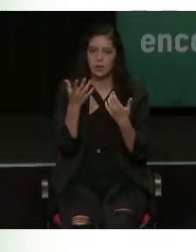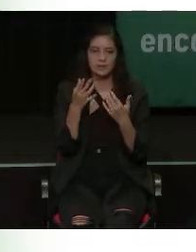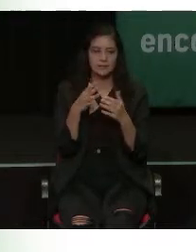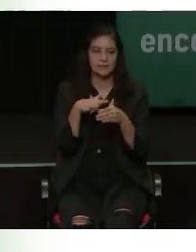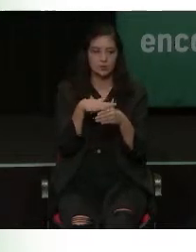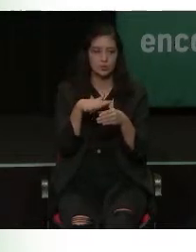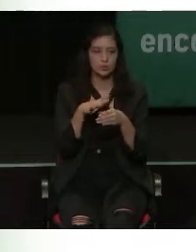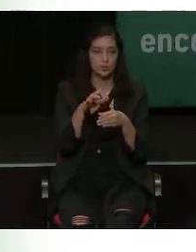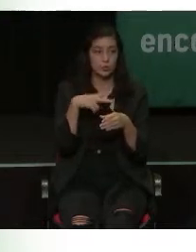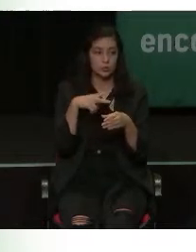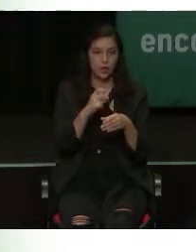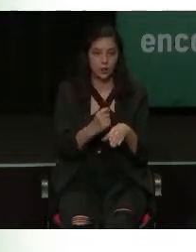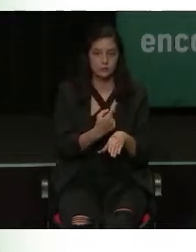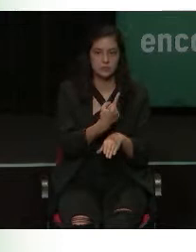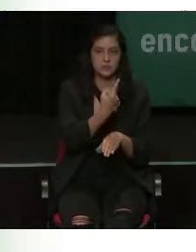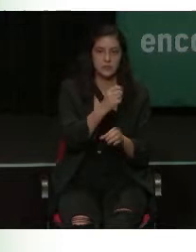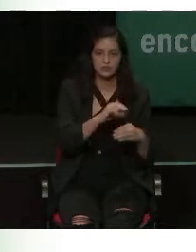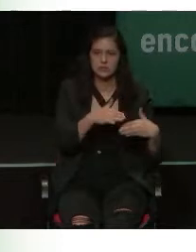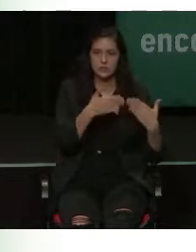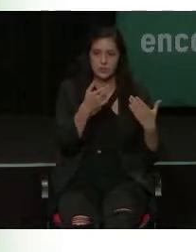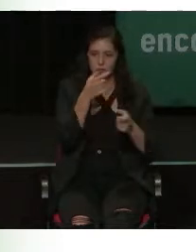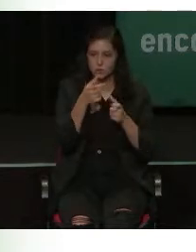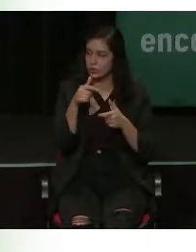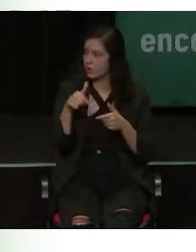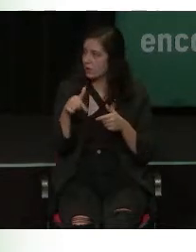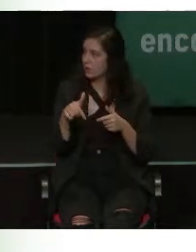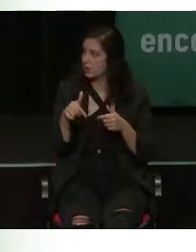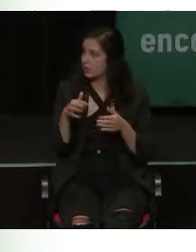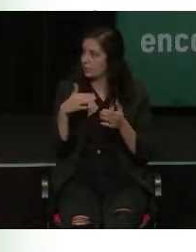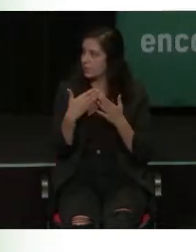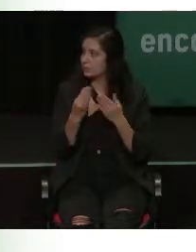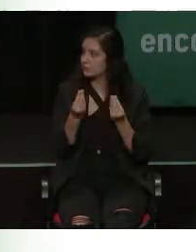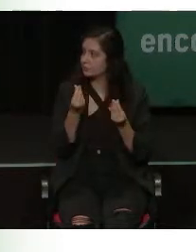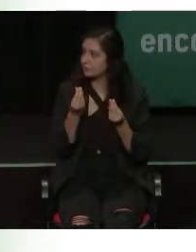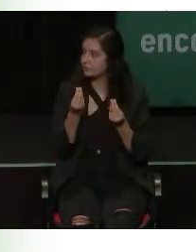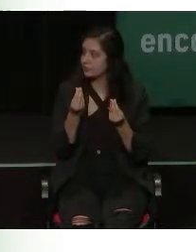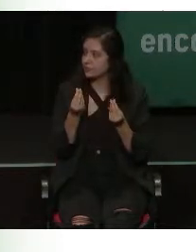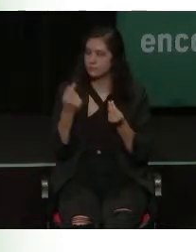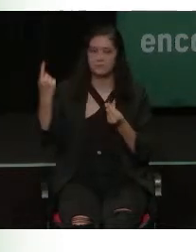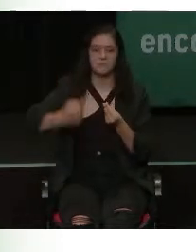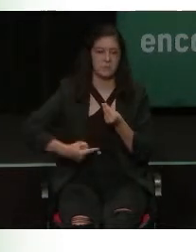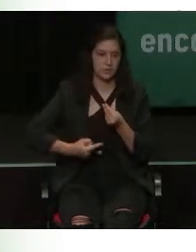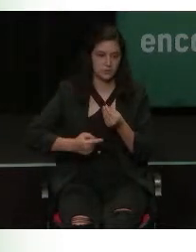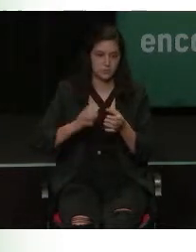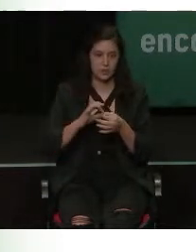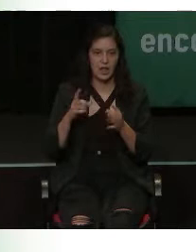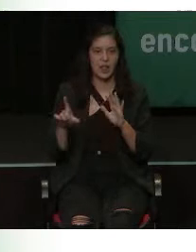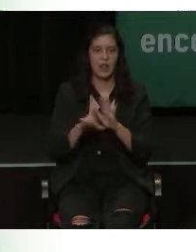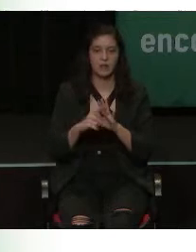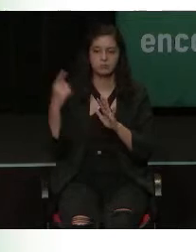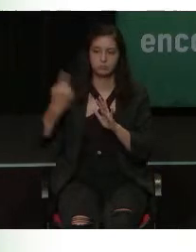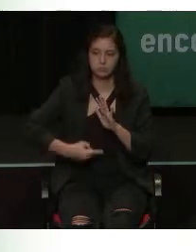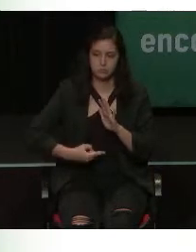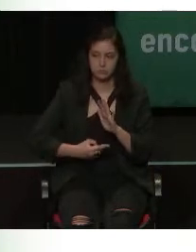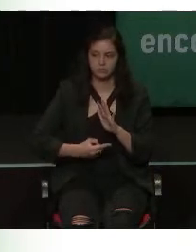Portugal e que as pessoas, não foi preciso aqui uma imposição por parte da lei, por parte